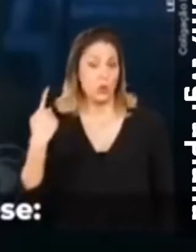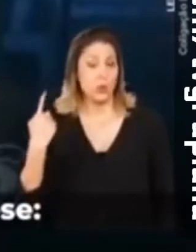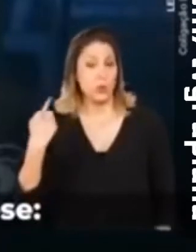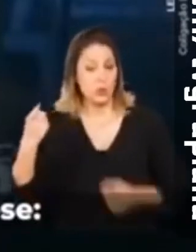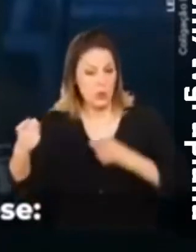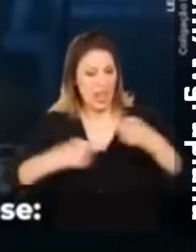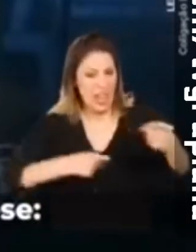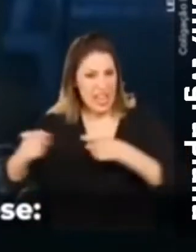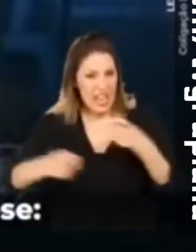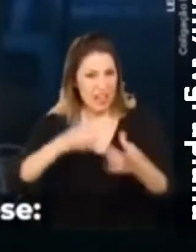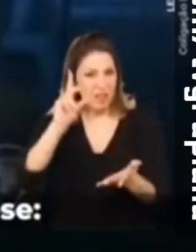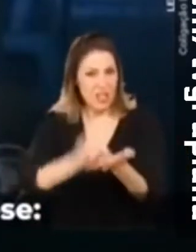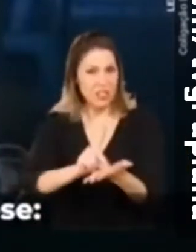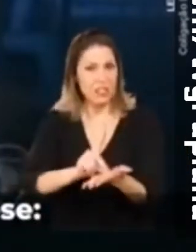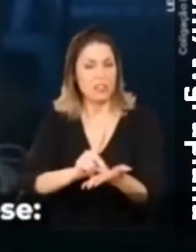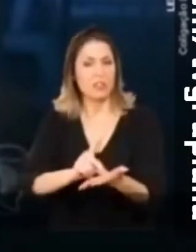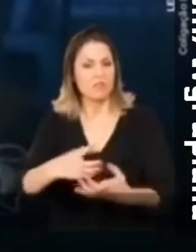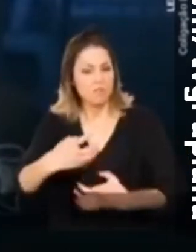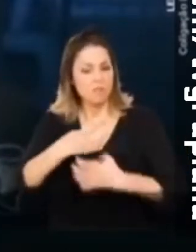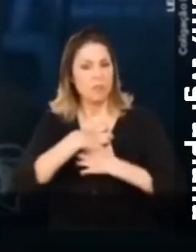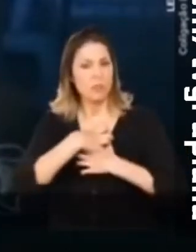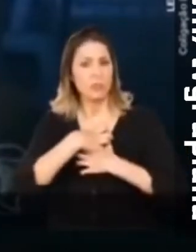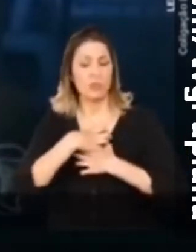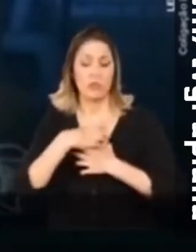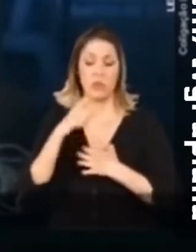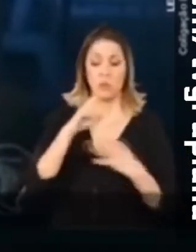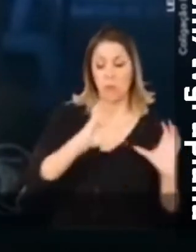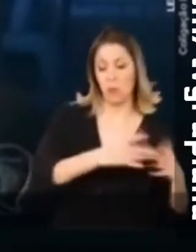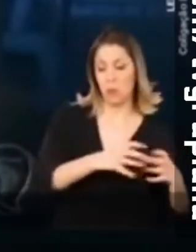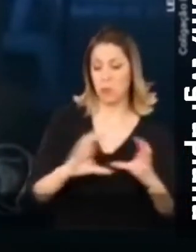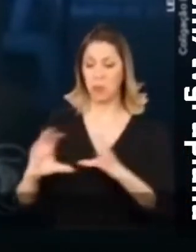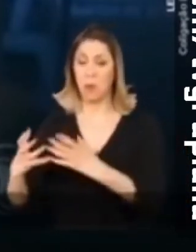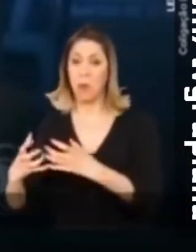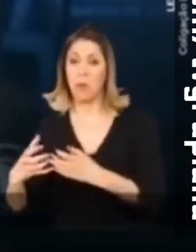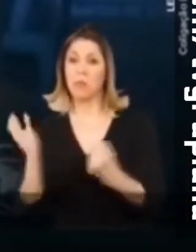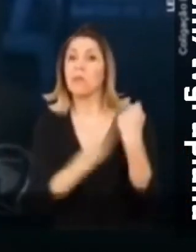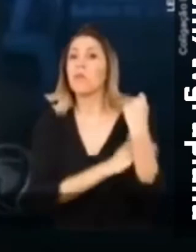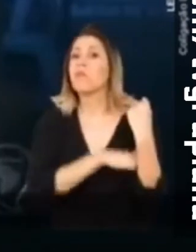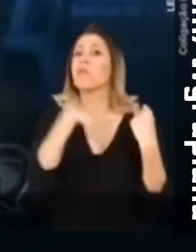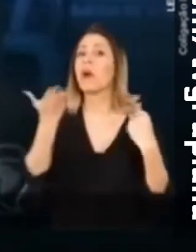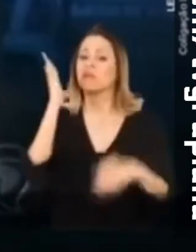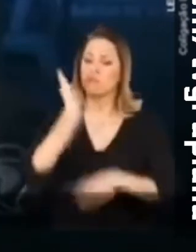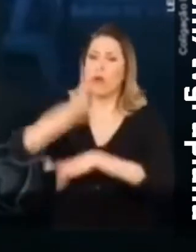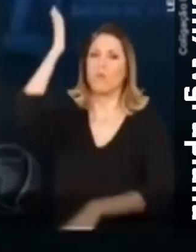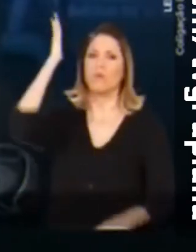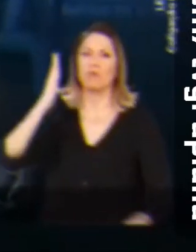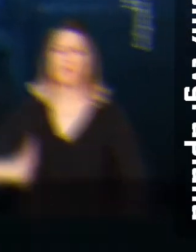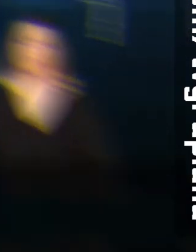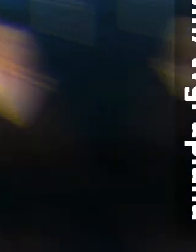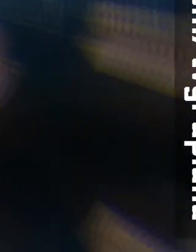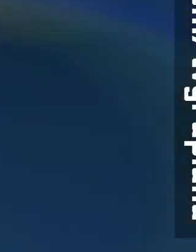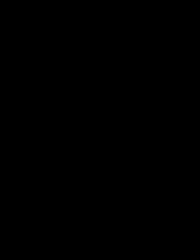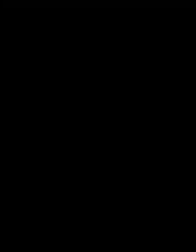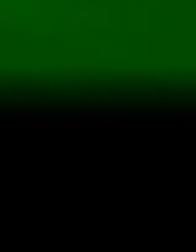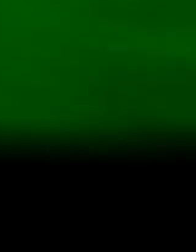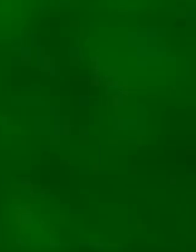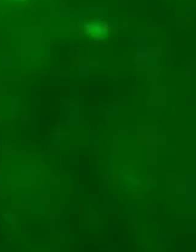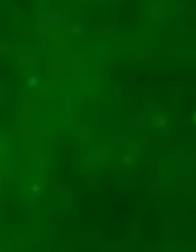seguinte, meu filho. Eu tô com a seguinte tese. É guerra, viu? E quem tiver artilharia mais forte ganha.